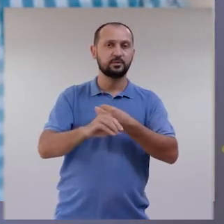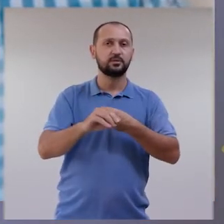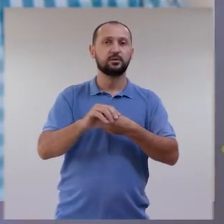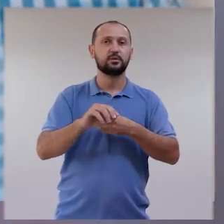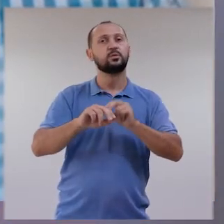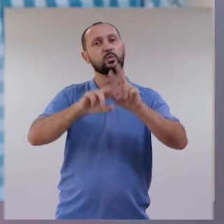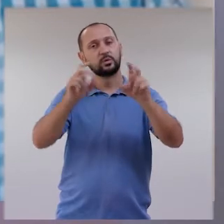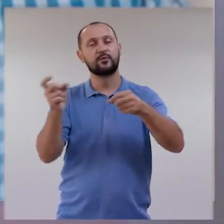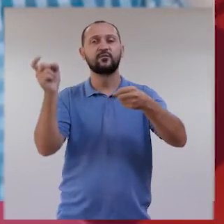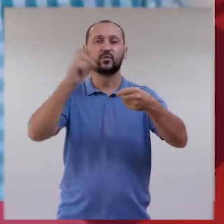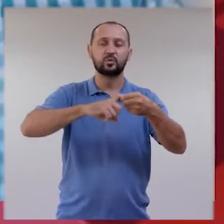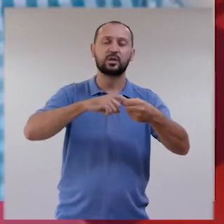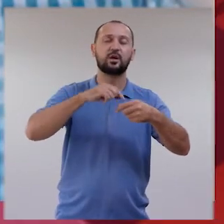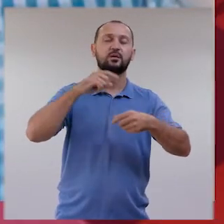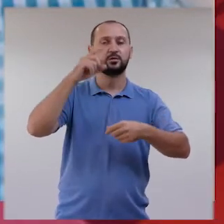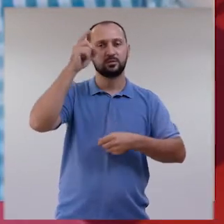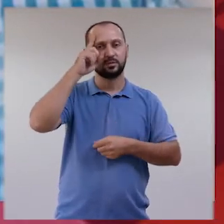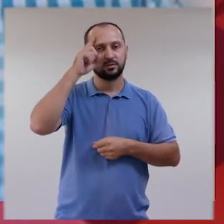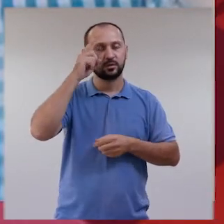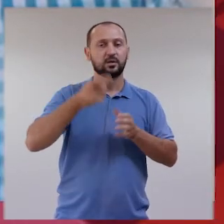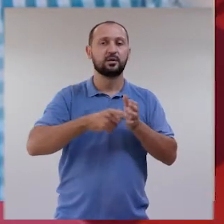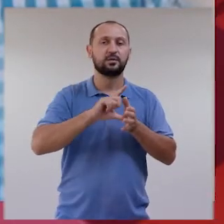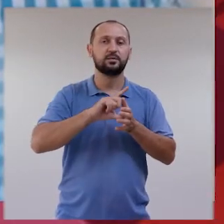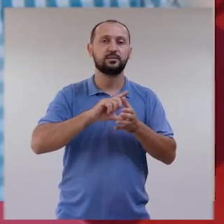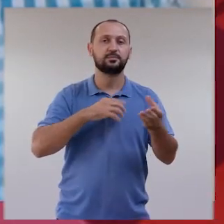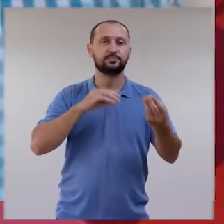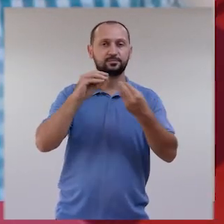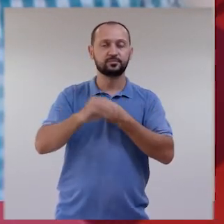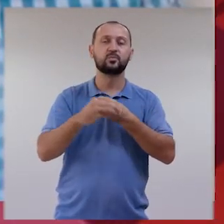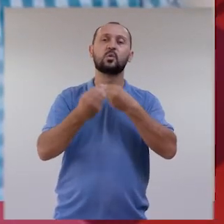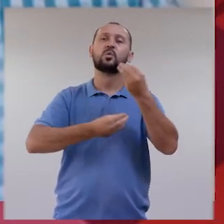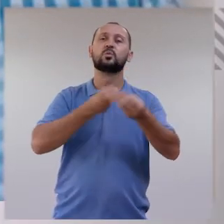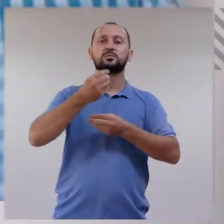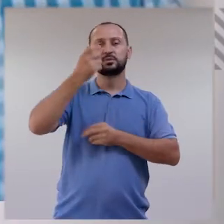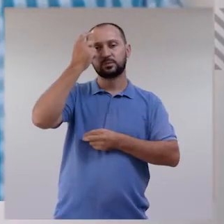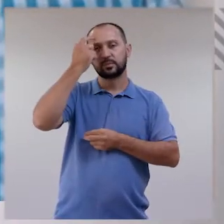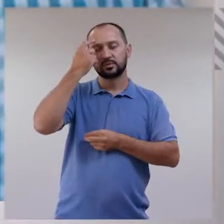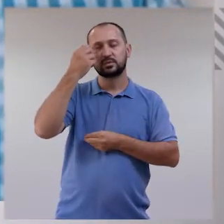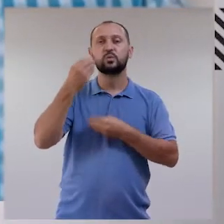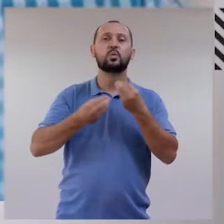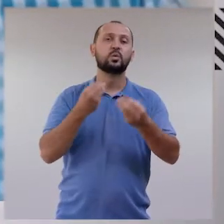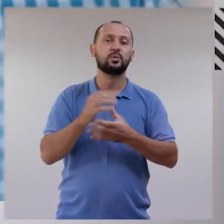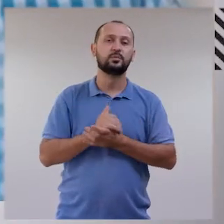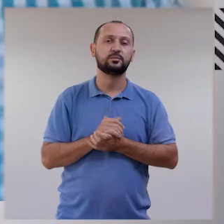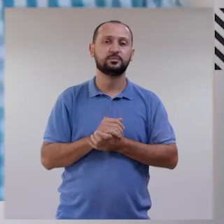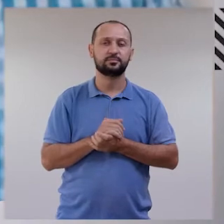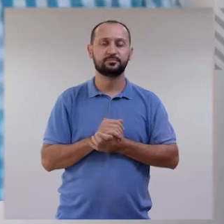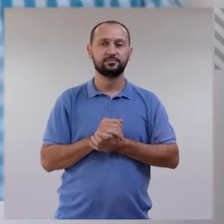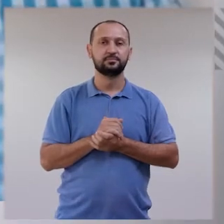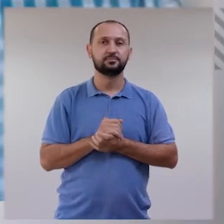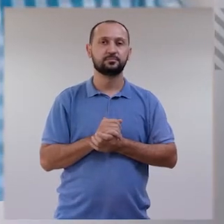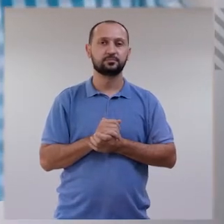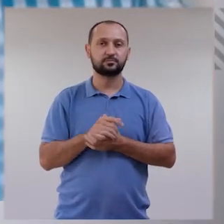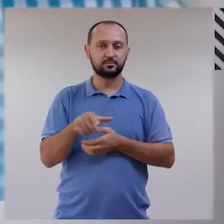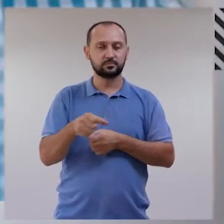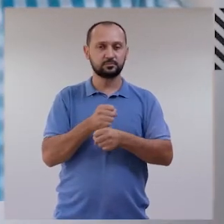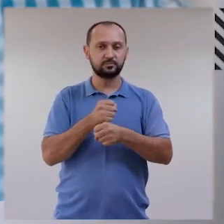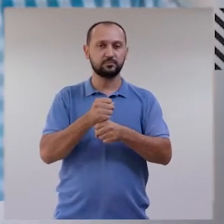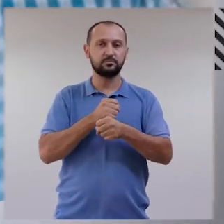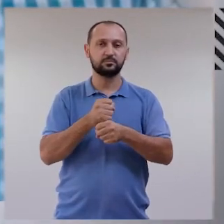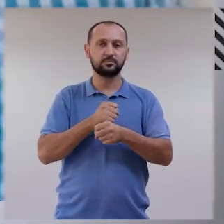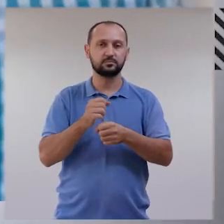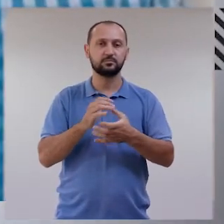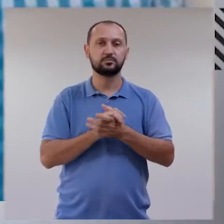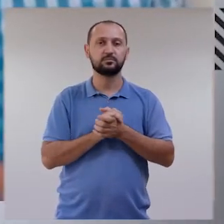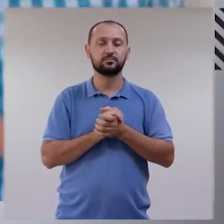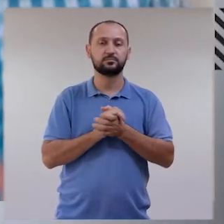Transplantes, e voltar naquela rotina pré-pandemia. Como é que vocês já estão pensando nisso? Então, esse